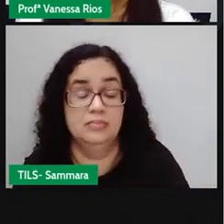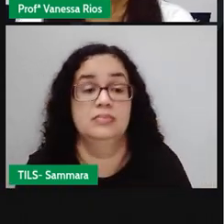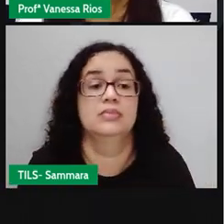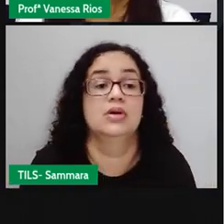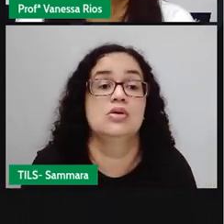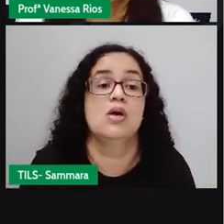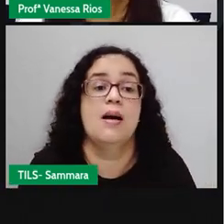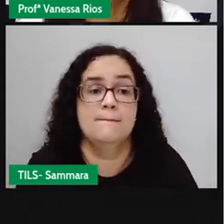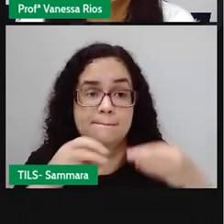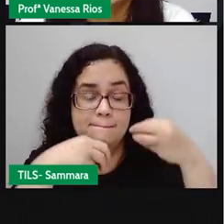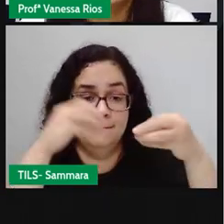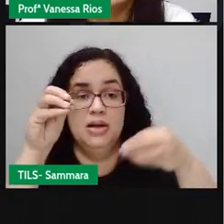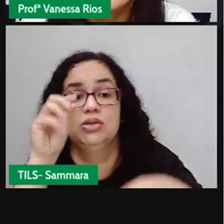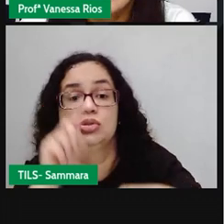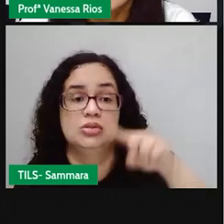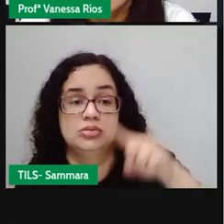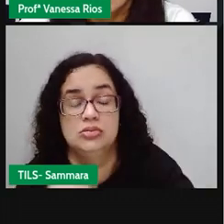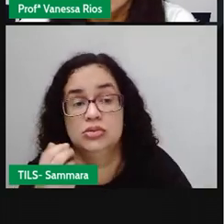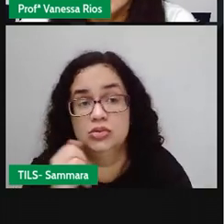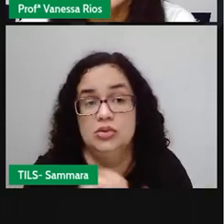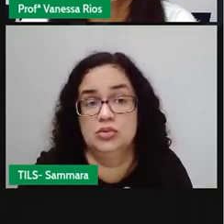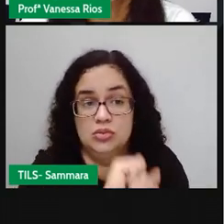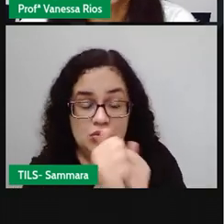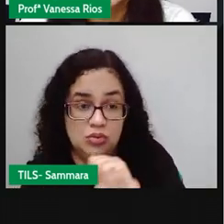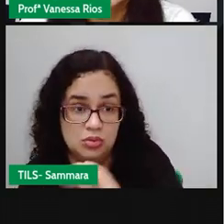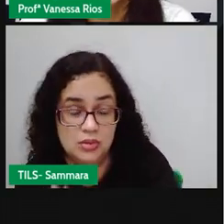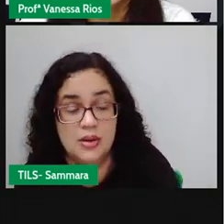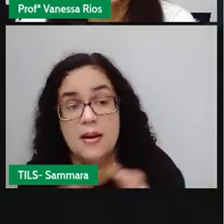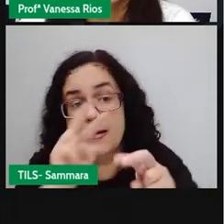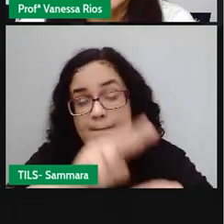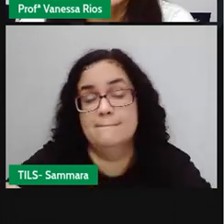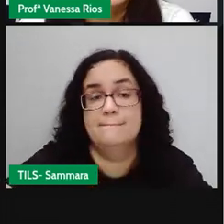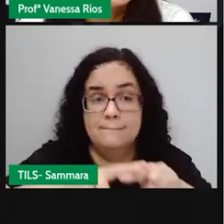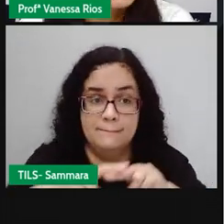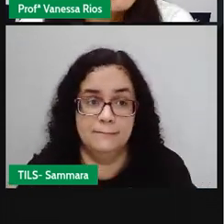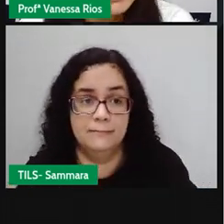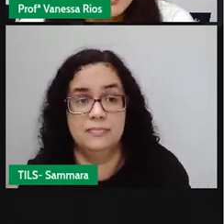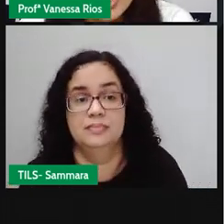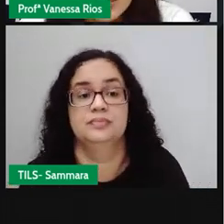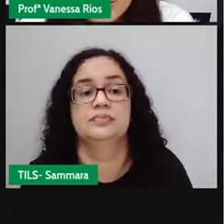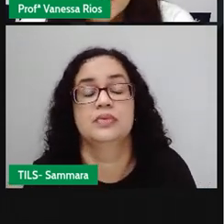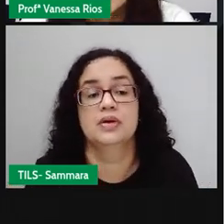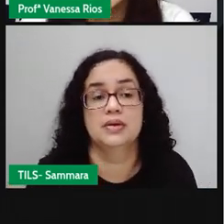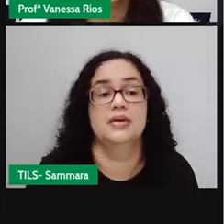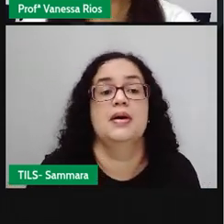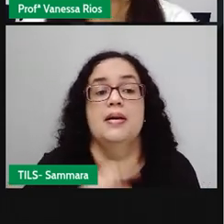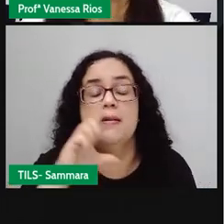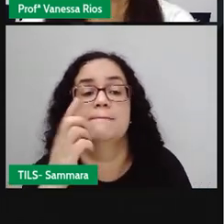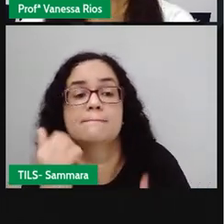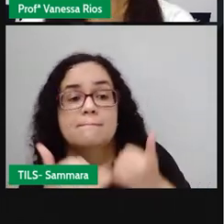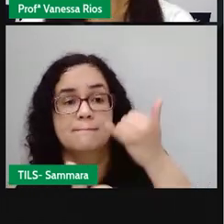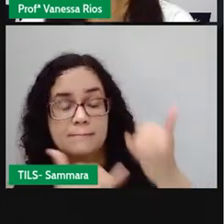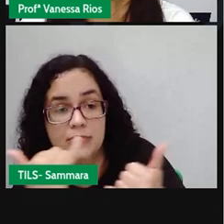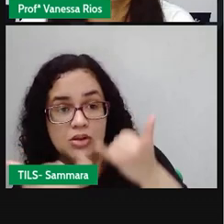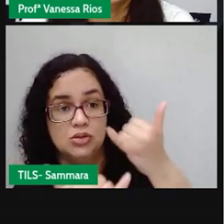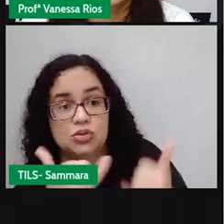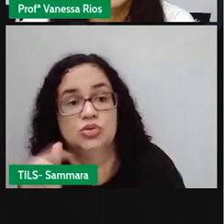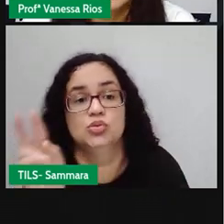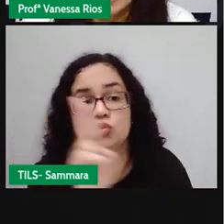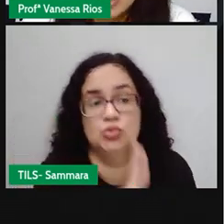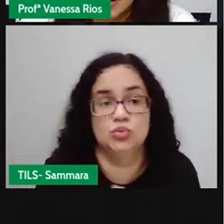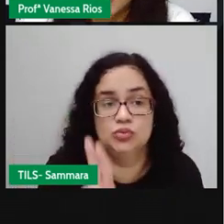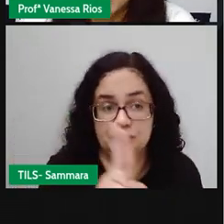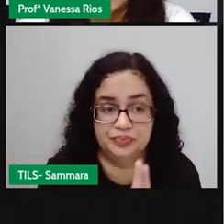plástico, ele é um material muito adaptável. E aí, por isso, né? A grande maioria dos brinquedos utilizam